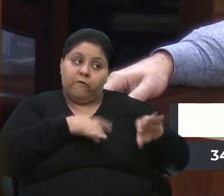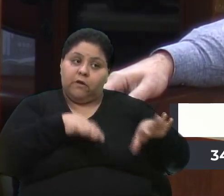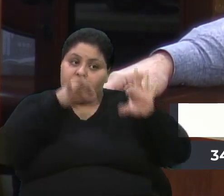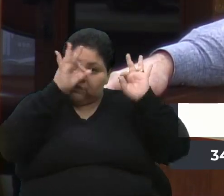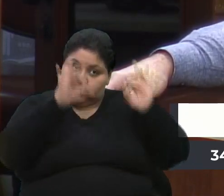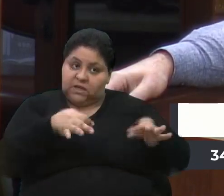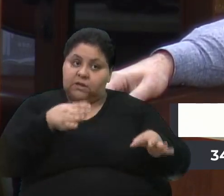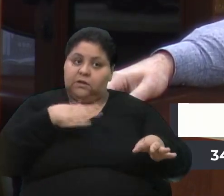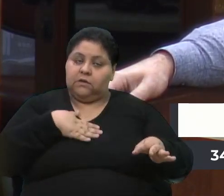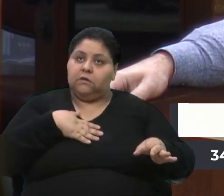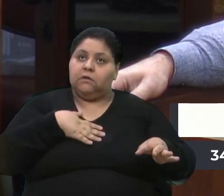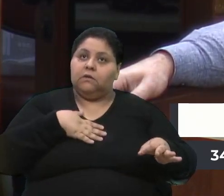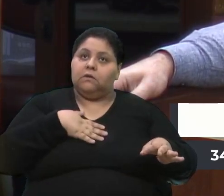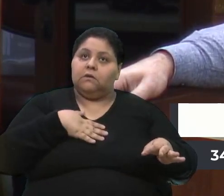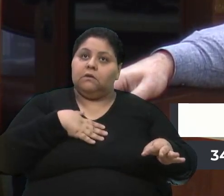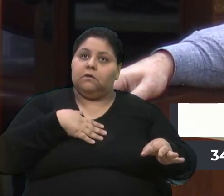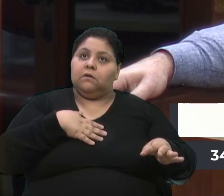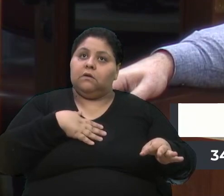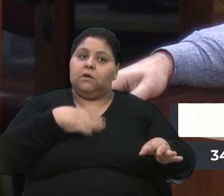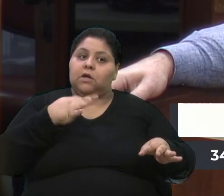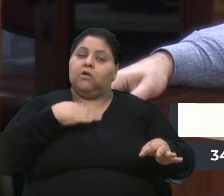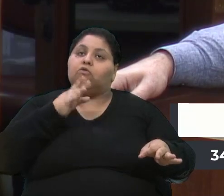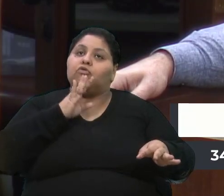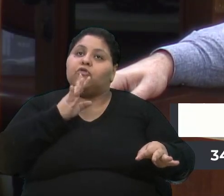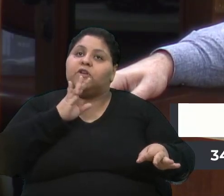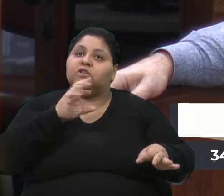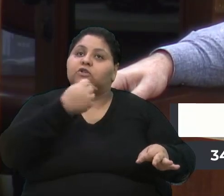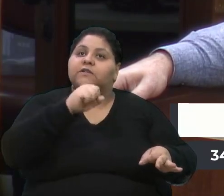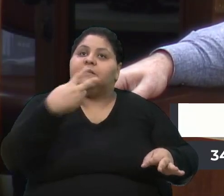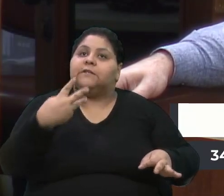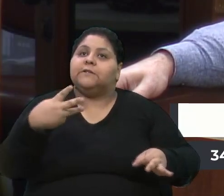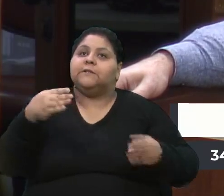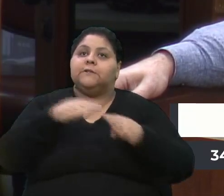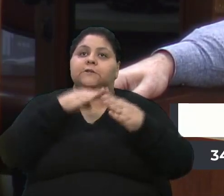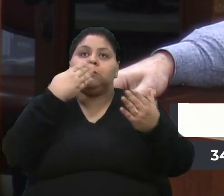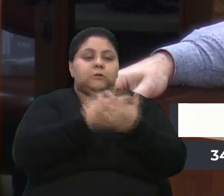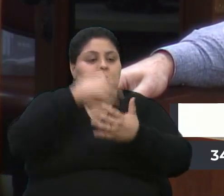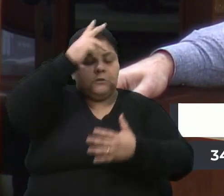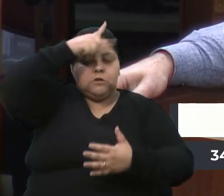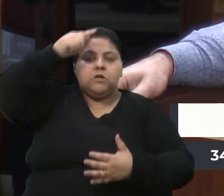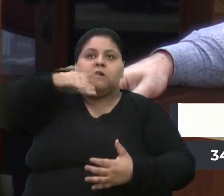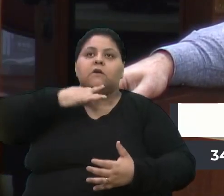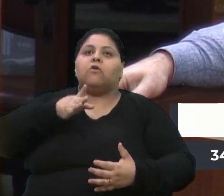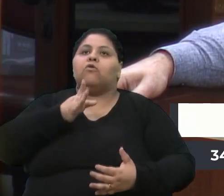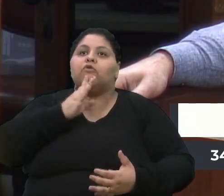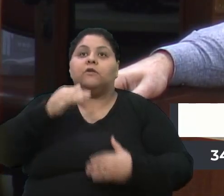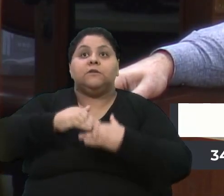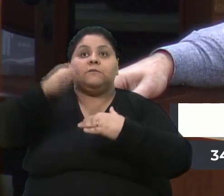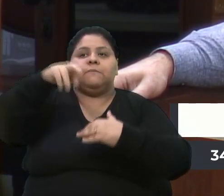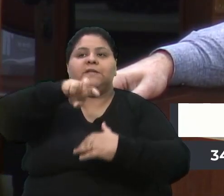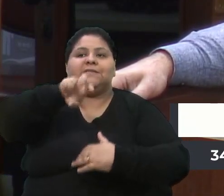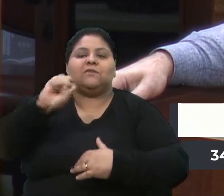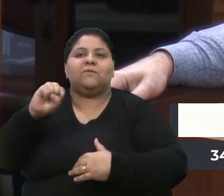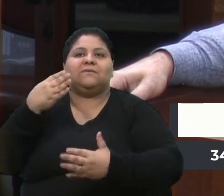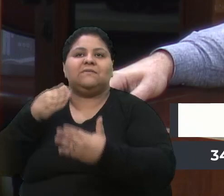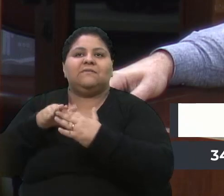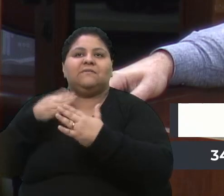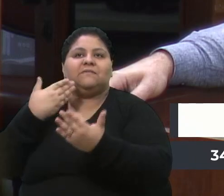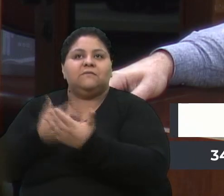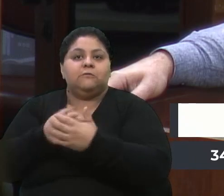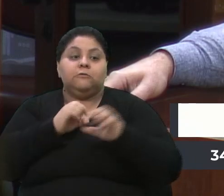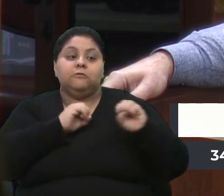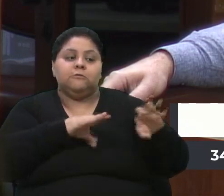porque conheço as 83 escolas municipais, porque conheço as mais de 50 escolas, né, de